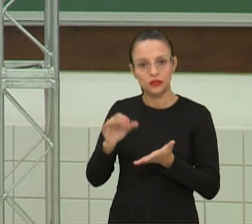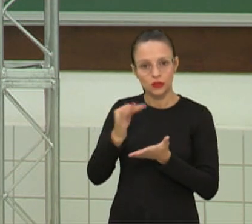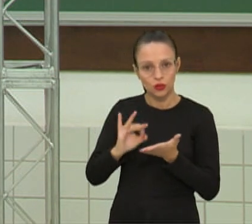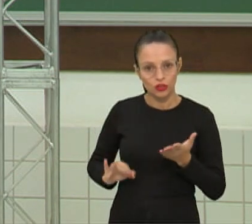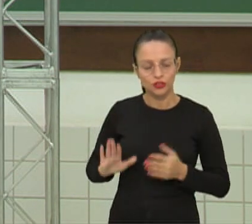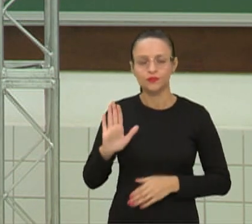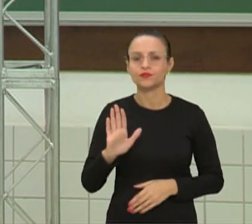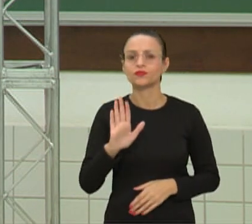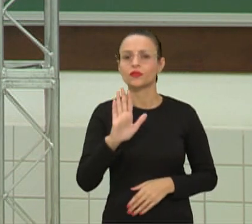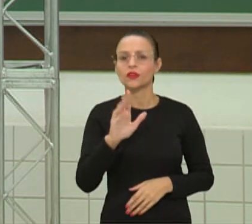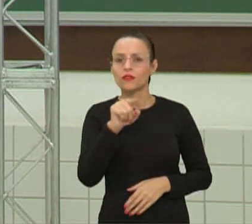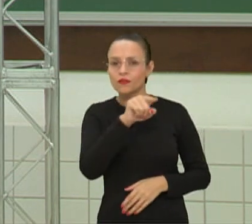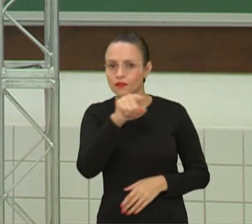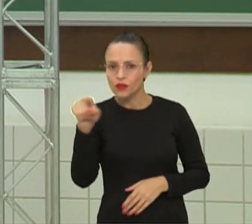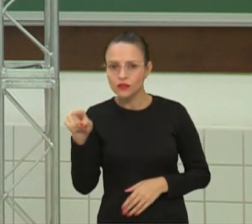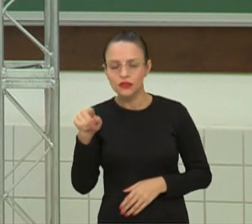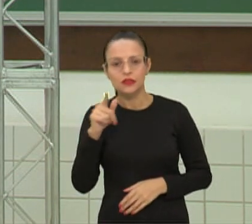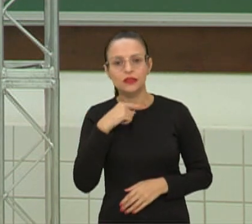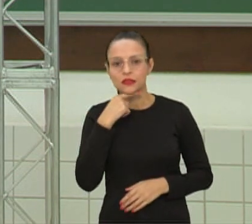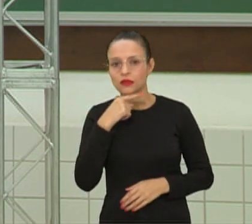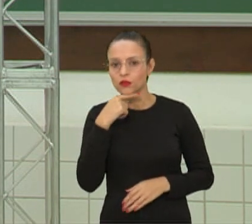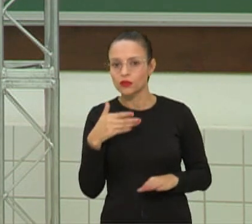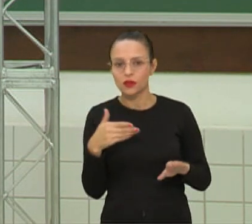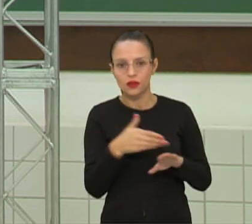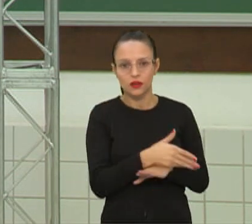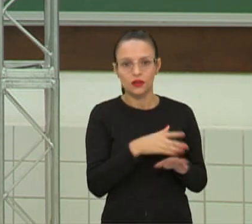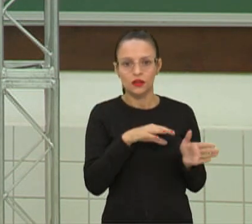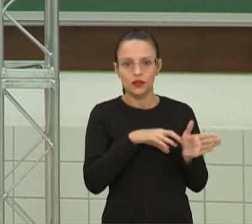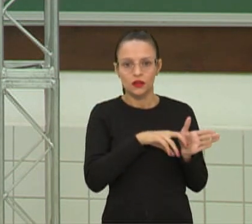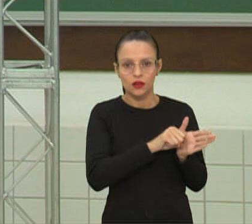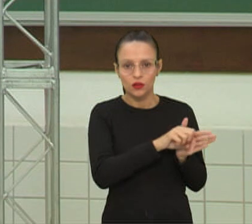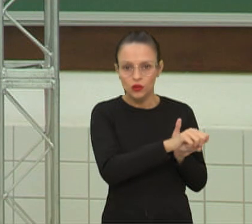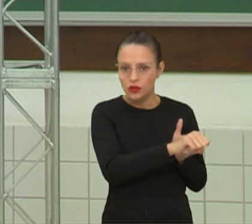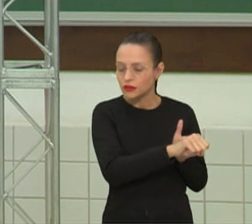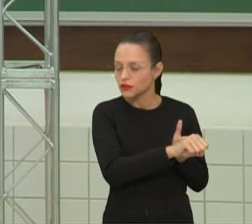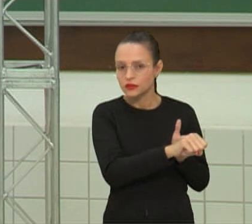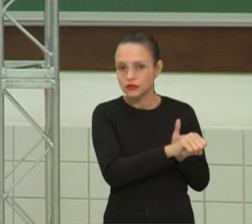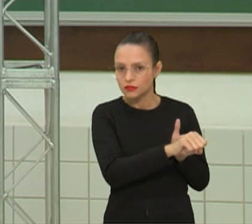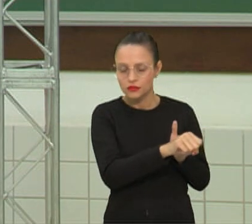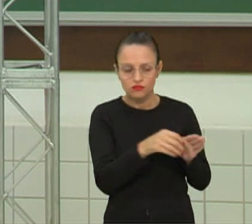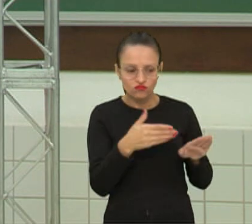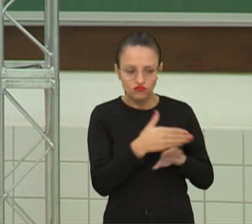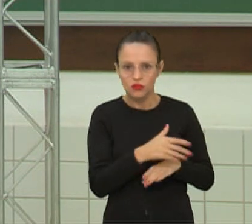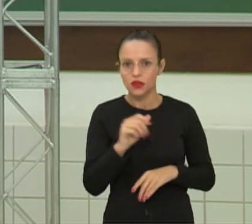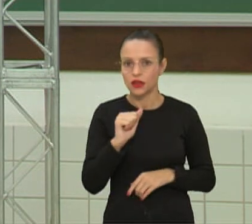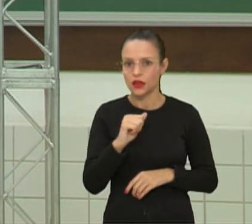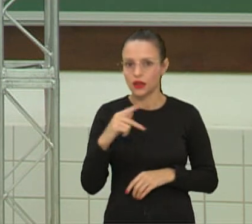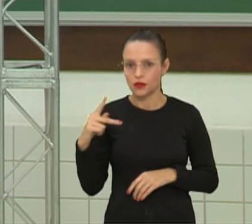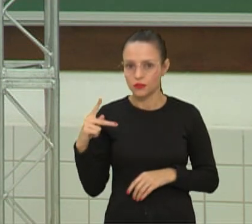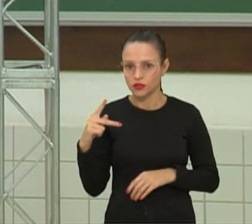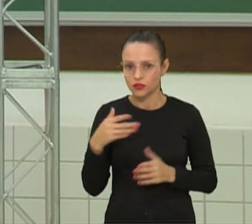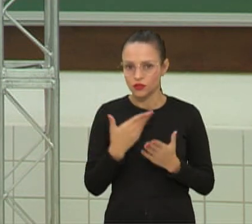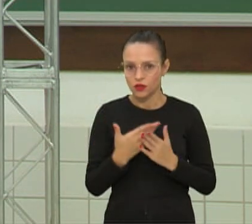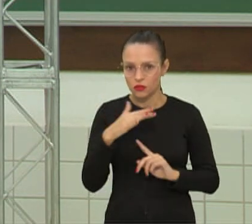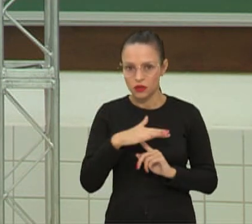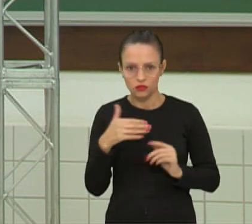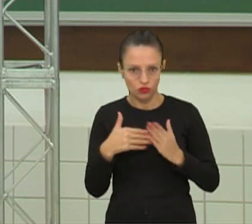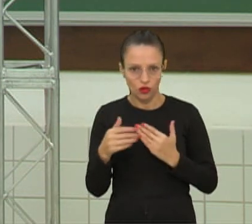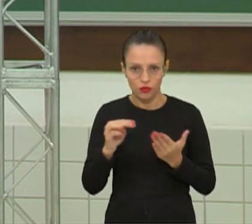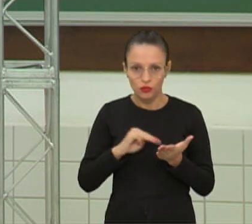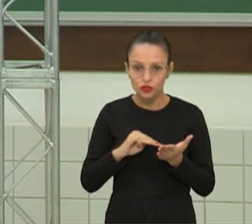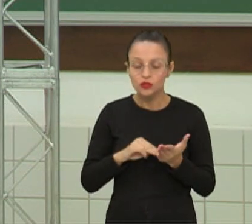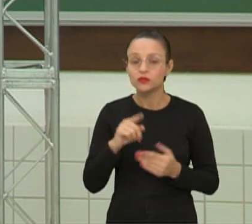coisa. Você que não consegue acessar o Google Classroom, que não tem acesso ao Aula Paraná, o aplicativo, por qualquer razão, não